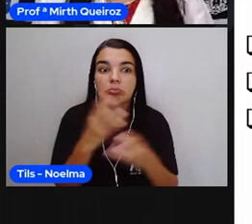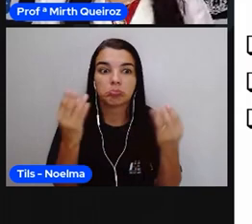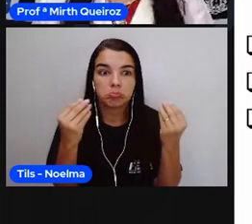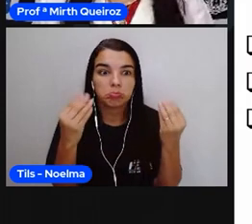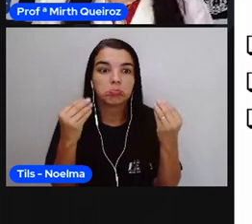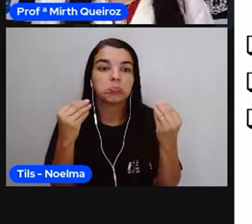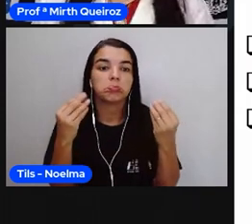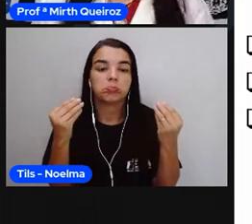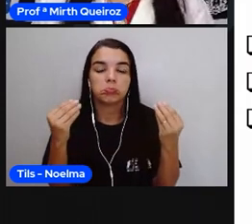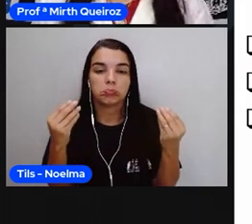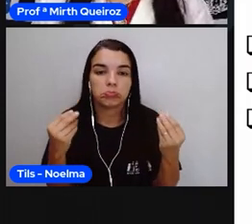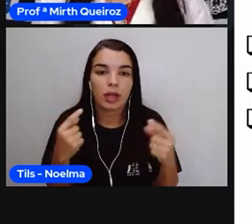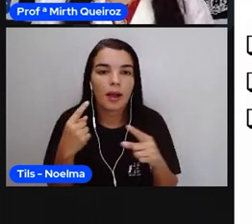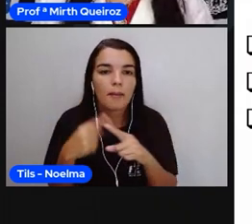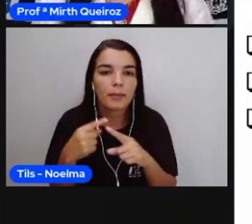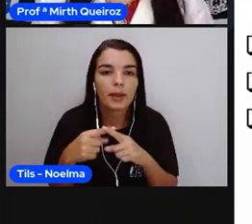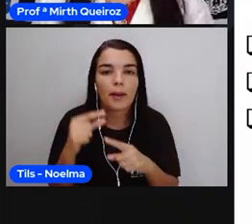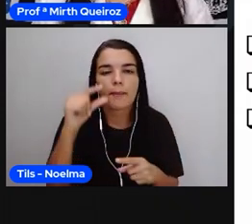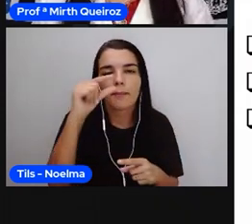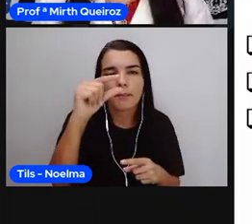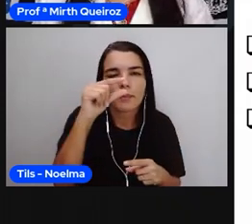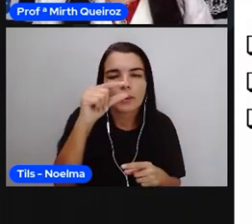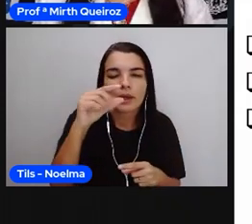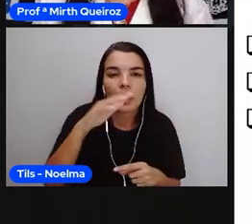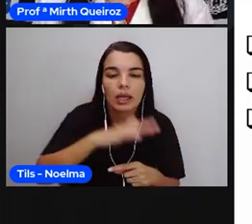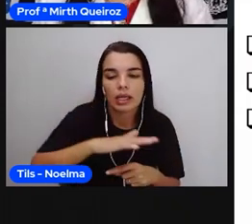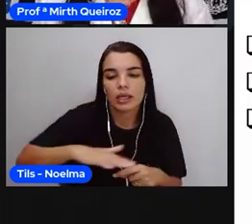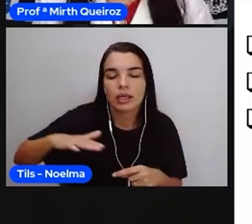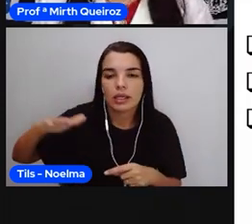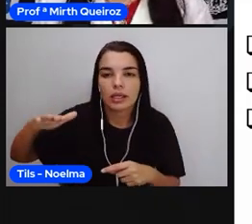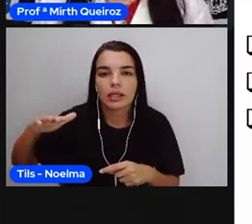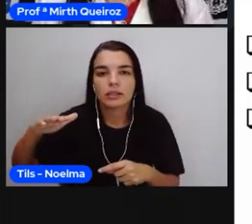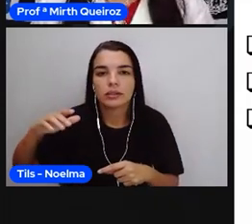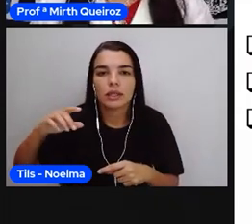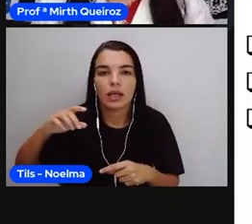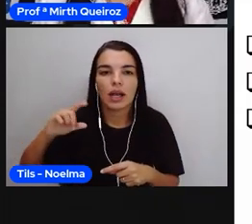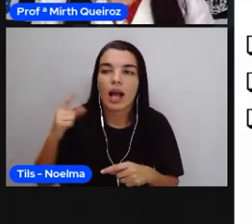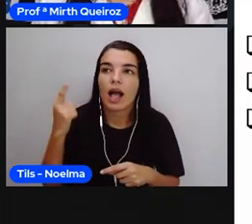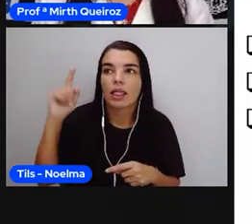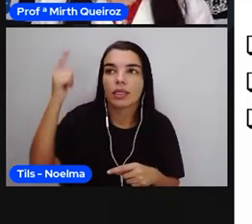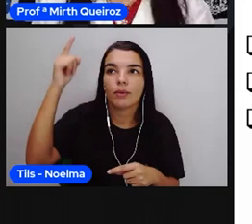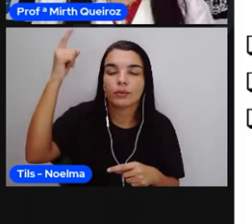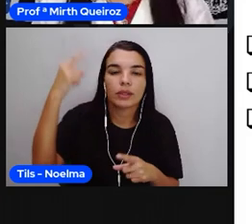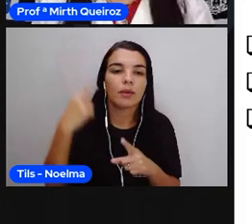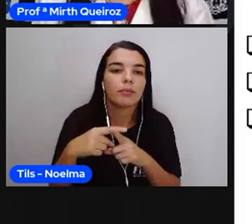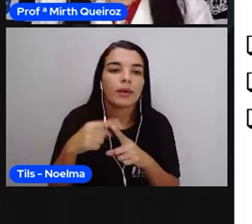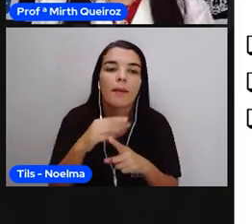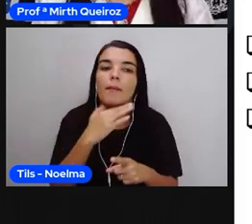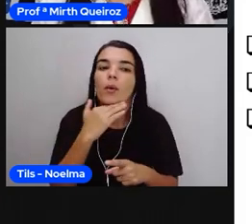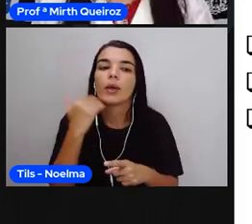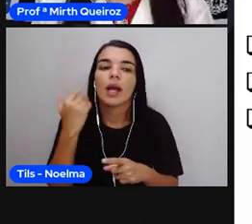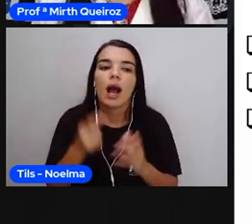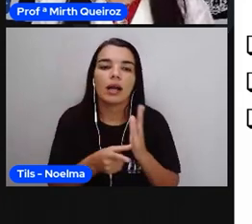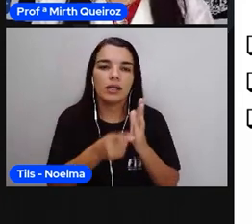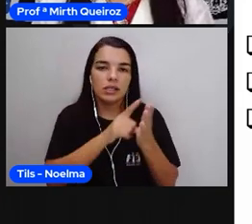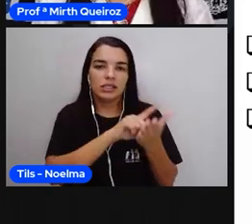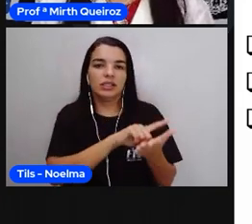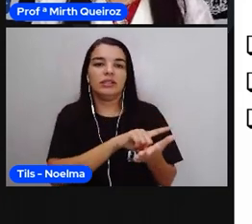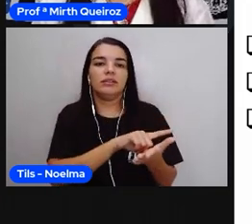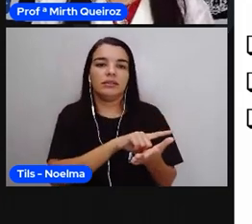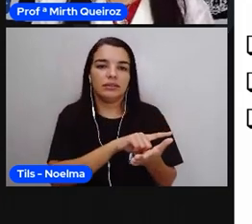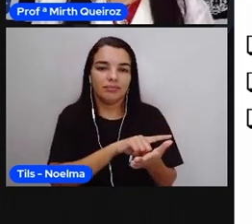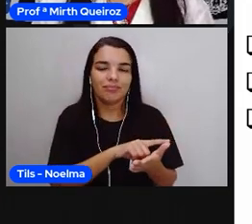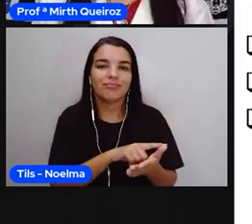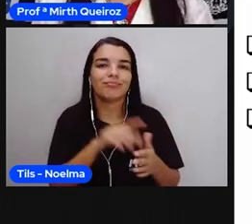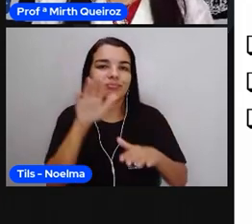naquele período, né? Poucas crianças elas chegavam à vida adulta, elas acabavam morrendo. Um terço dos